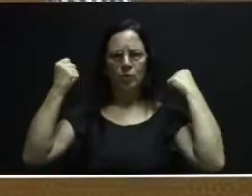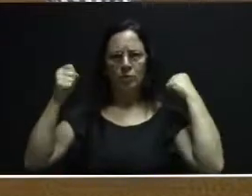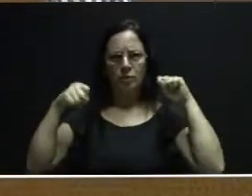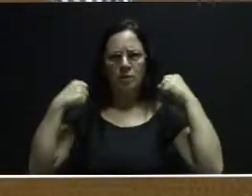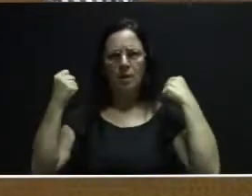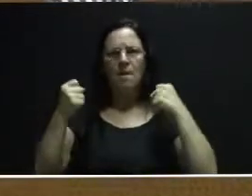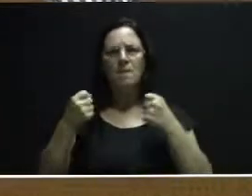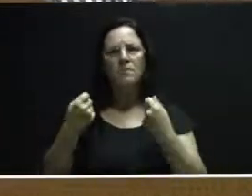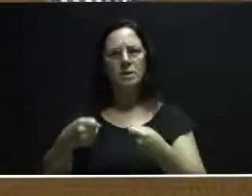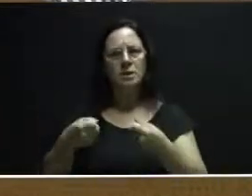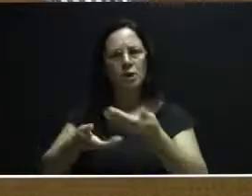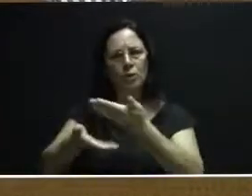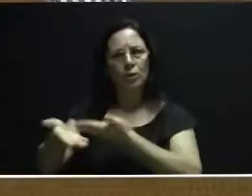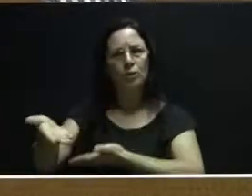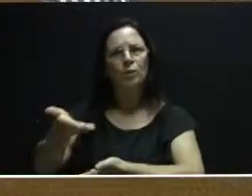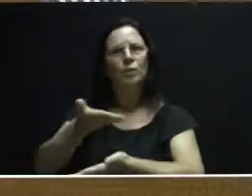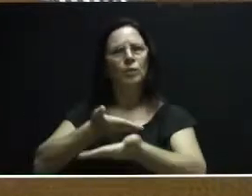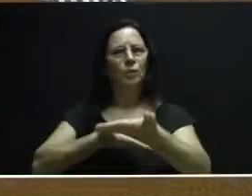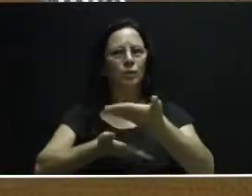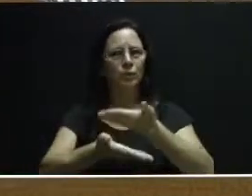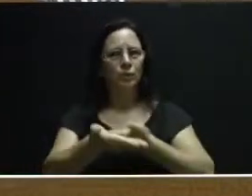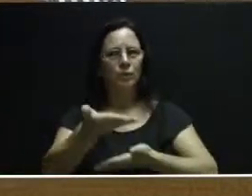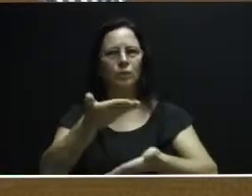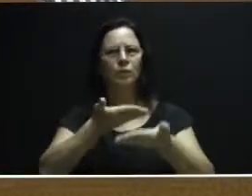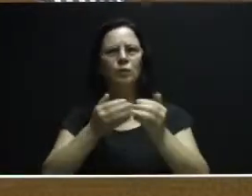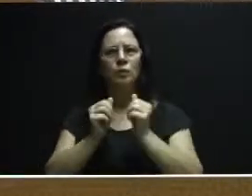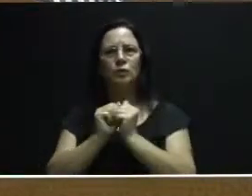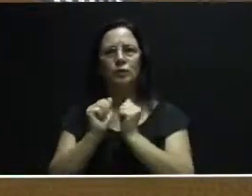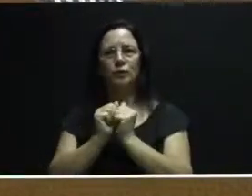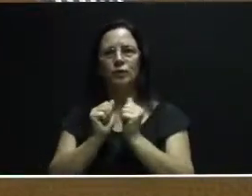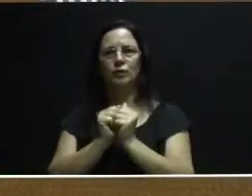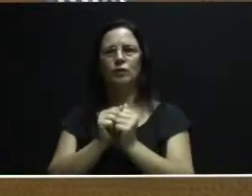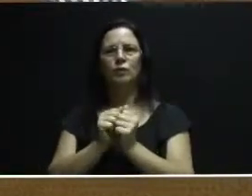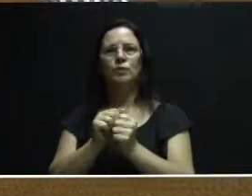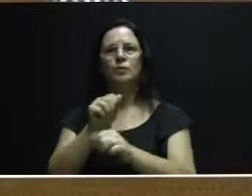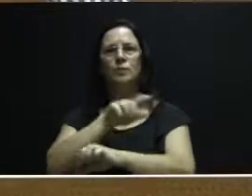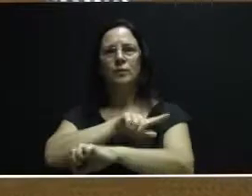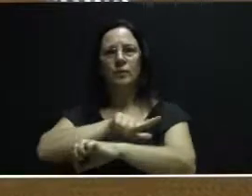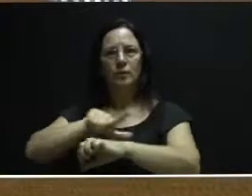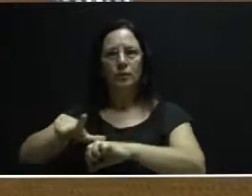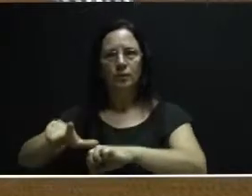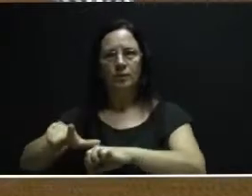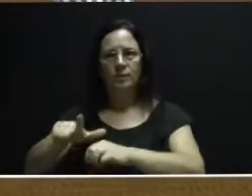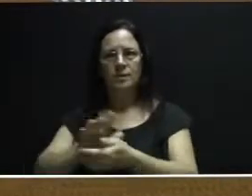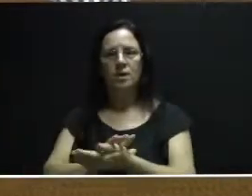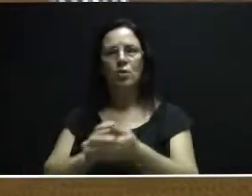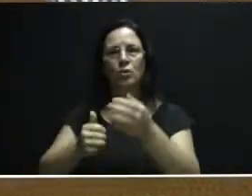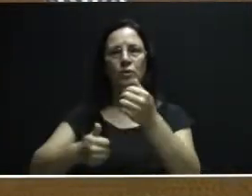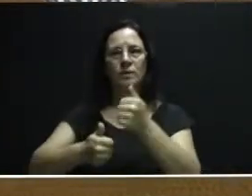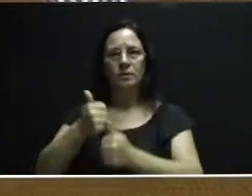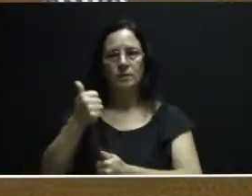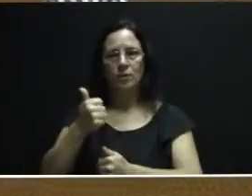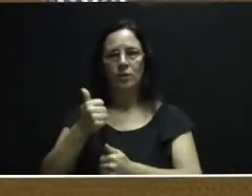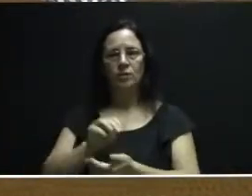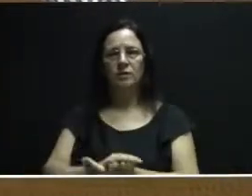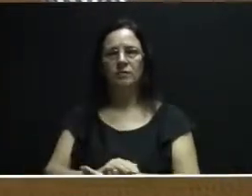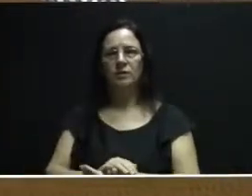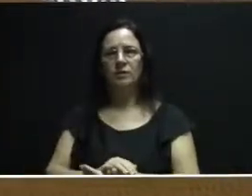agente indossocial da educação, ele tem que trabalhar conjunto, educação, esporte. E não